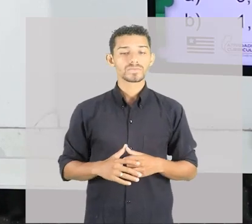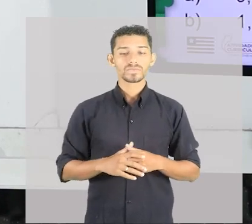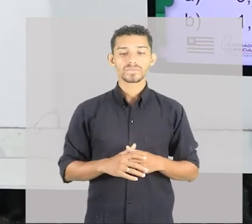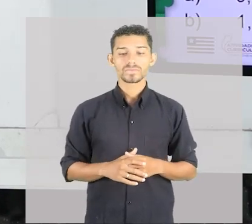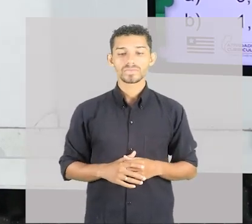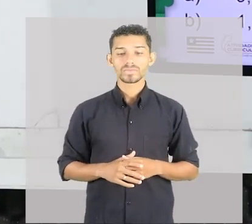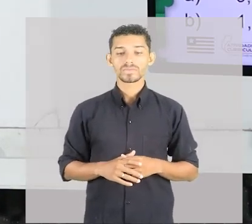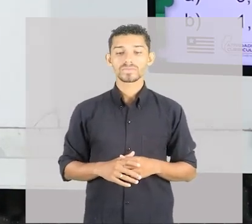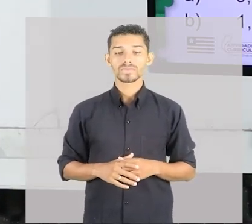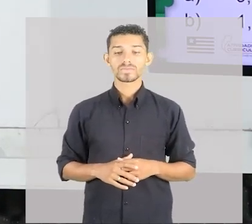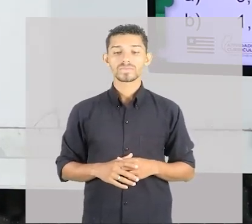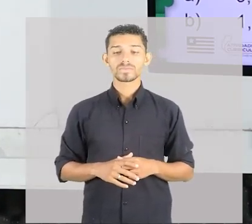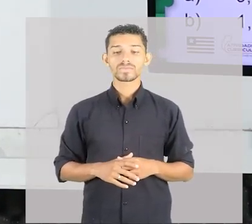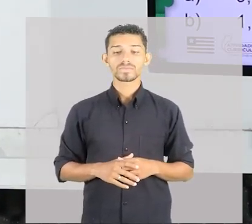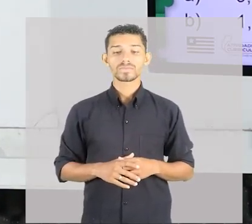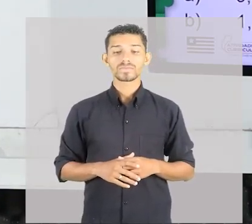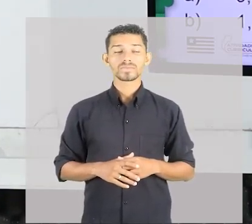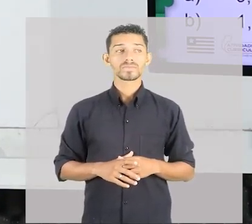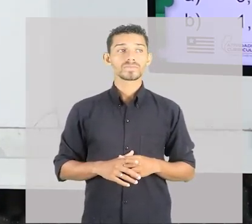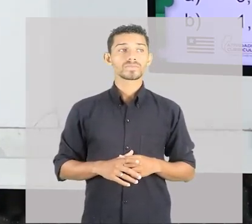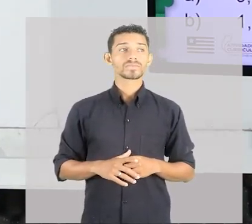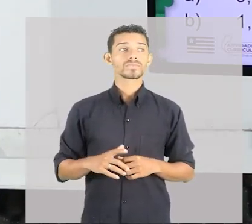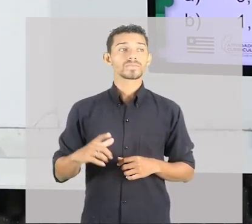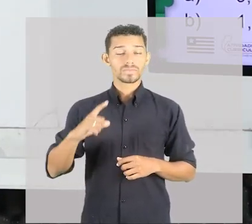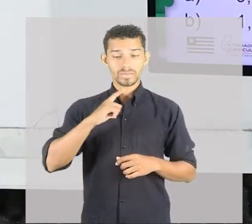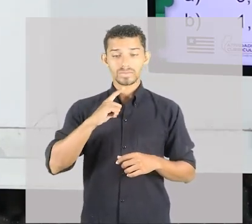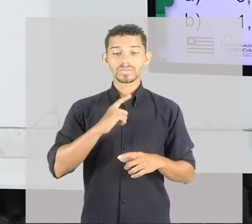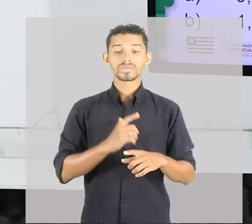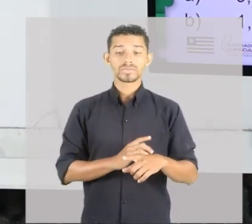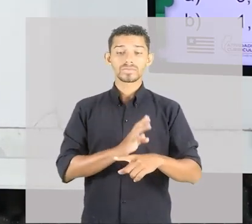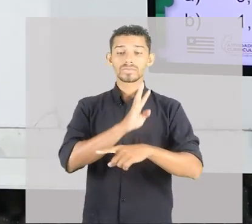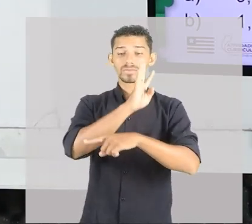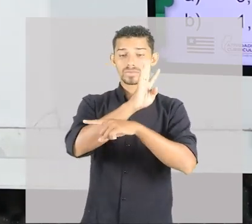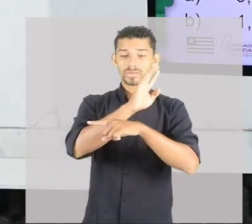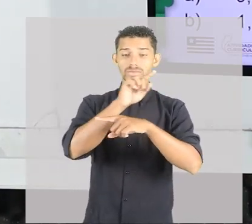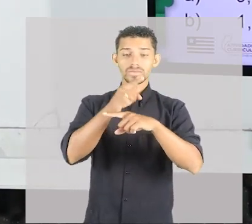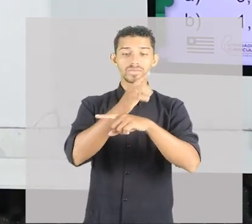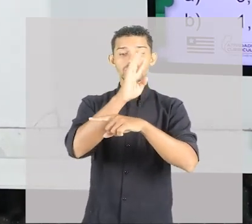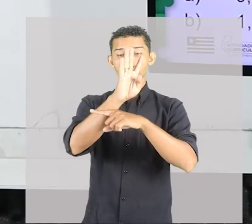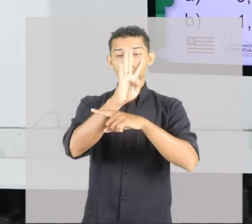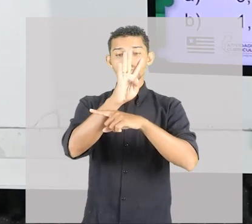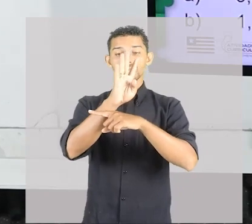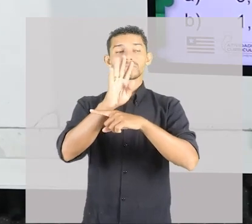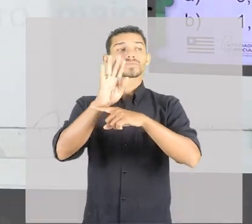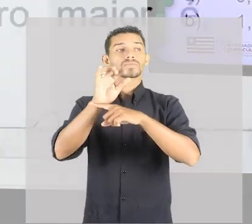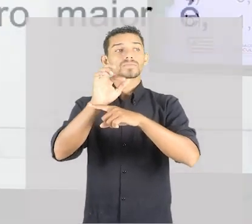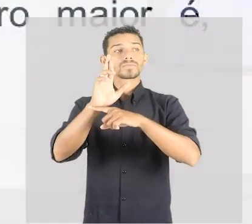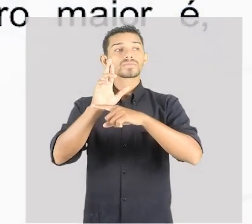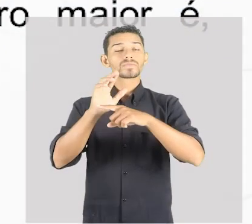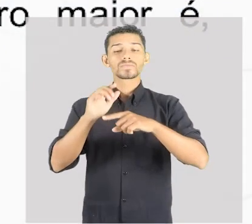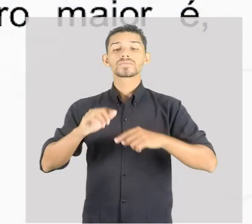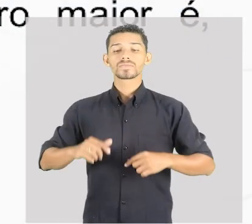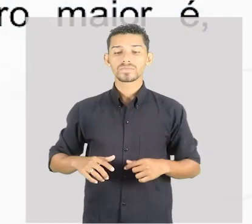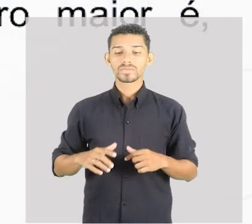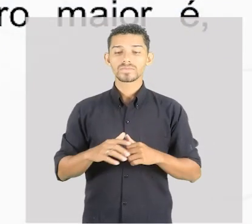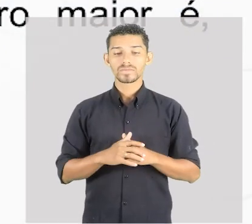4,4 bar de pressão 4,4 bar de pressão quando ele